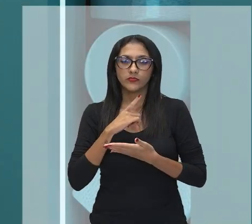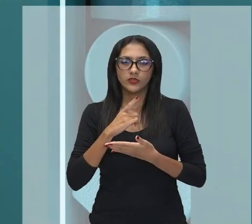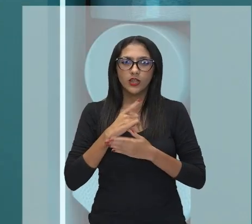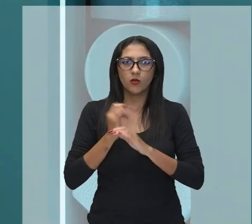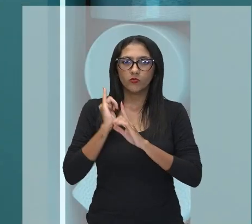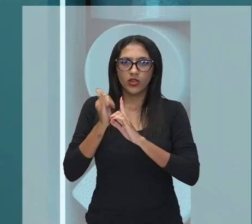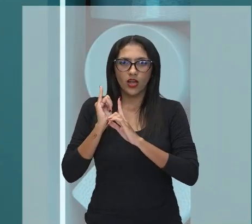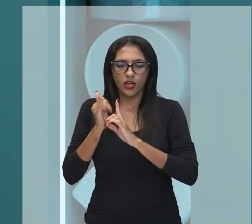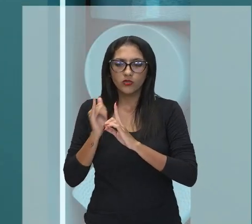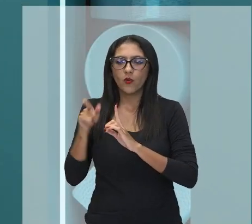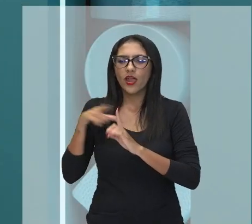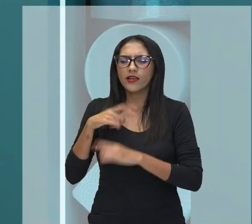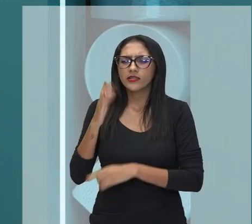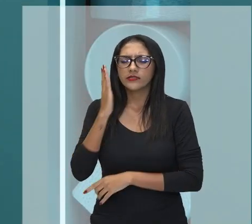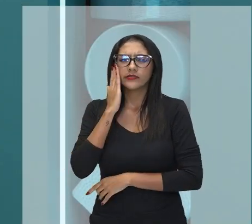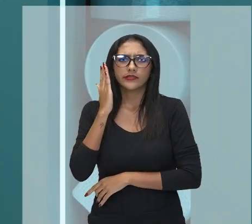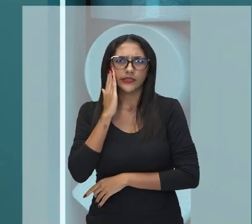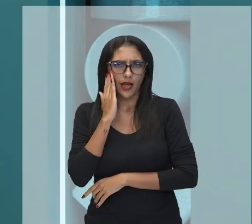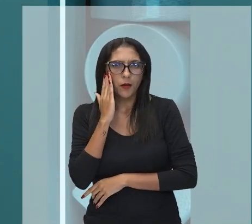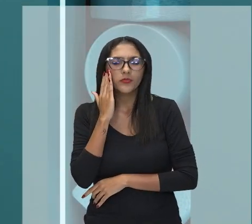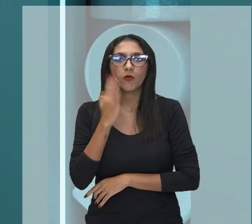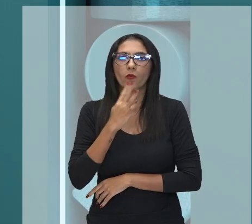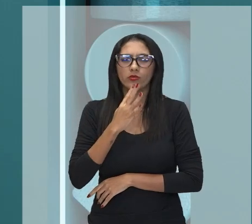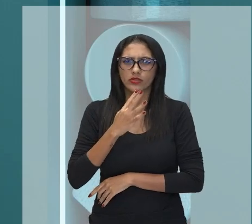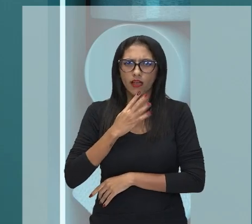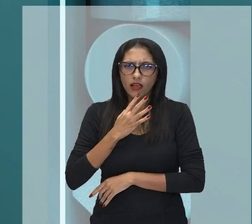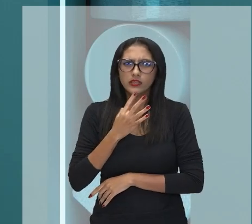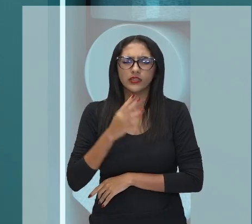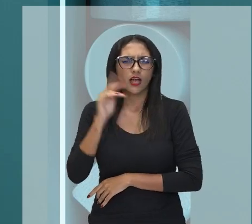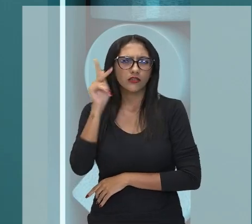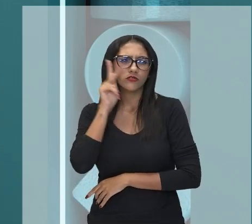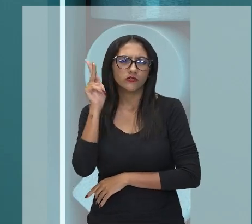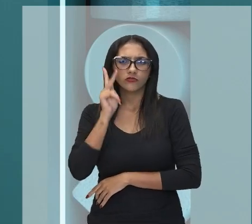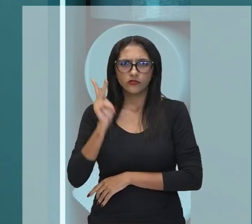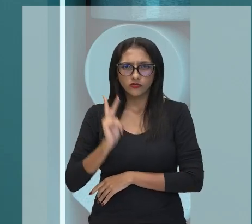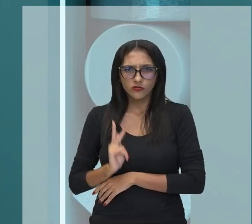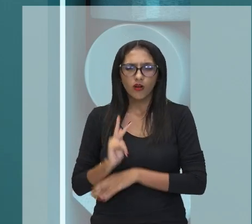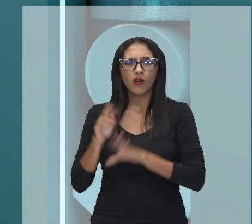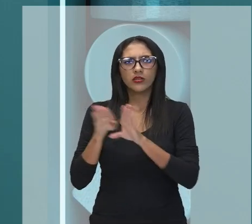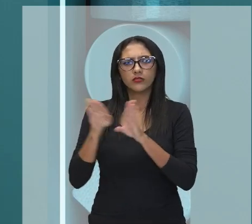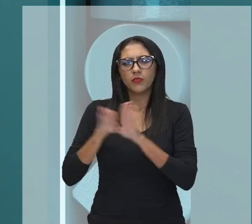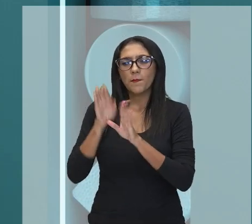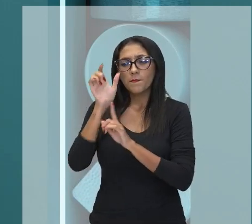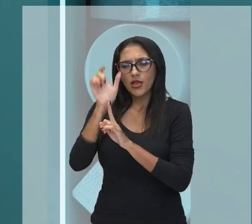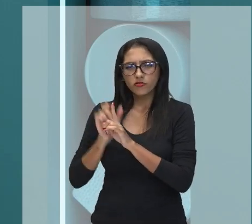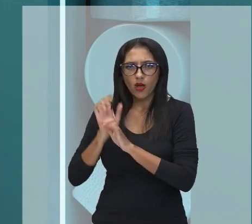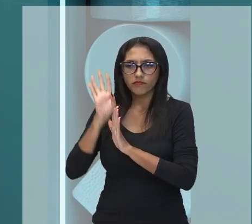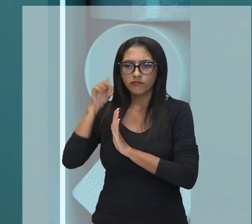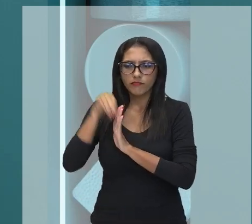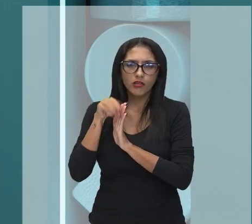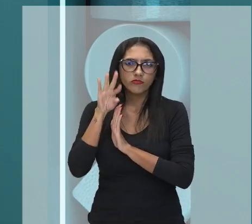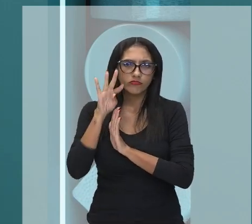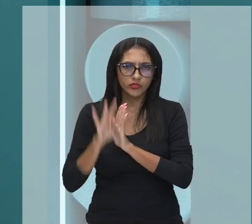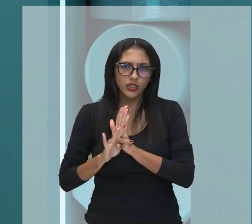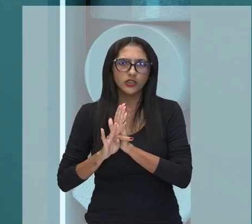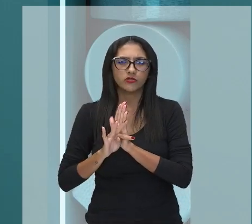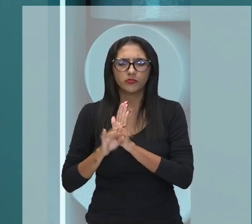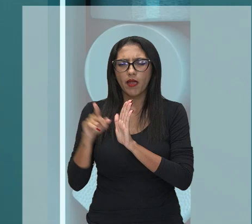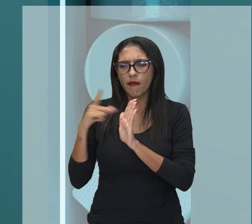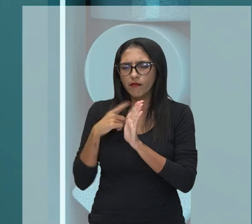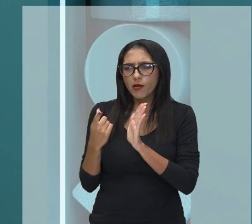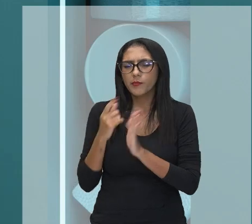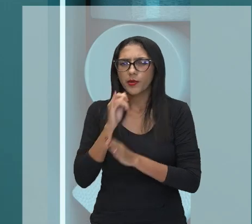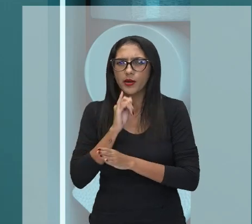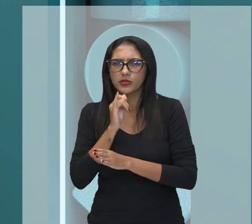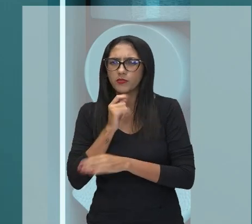Que conhece profundamente a história, conhece profundamente o personagem, conhece de forma tão profunda o